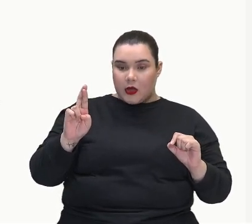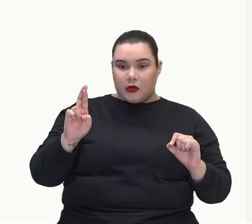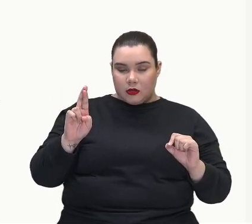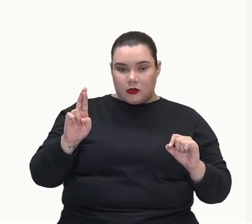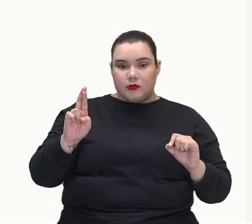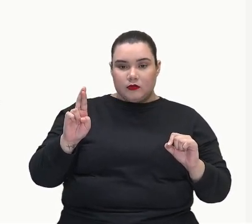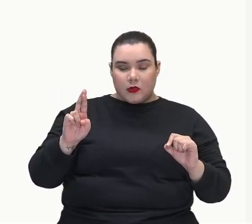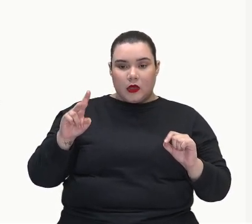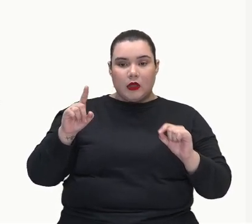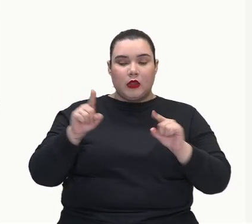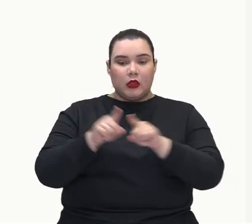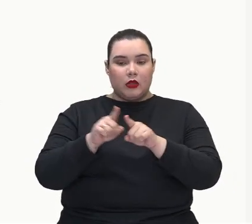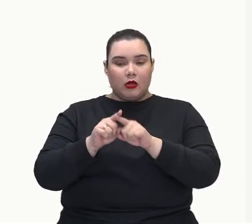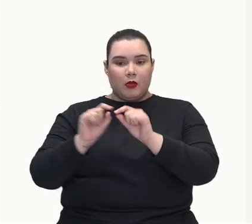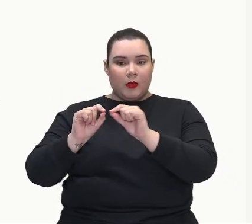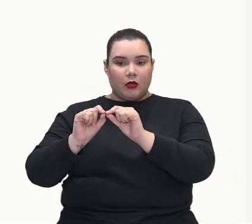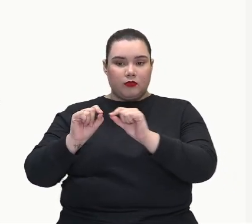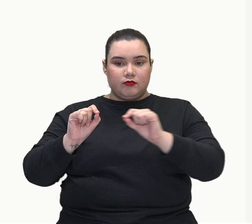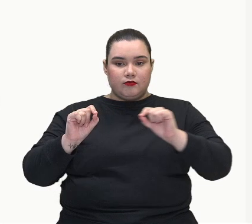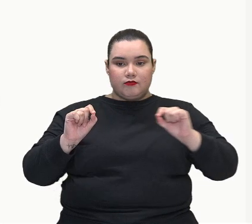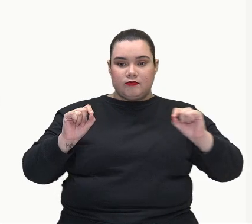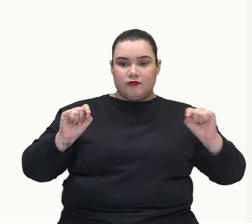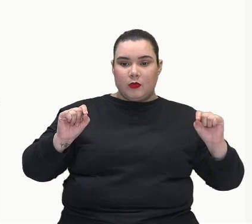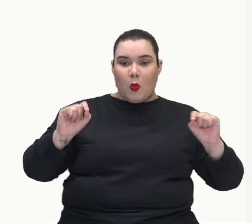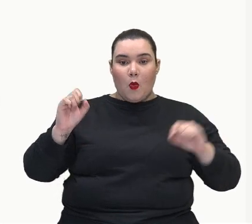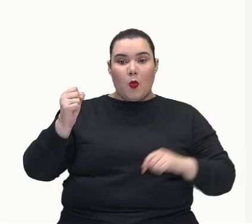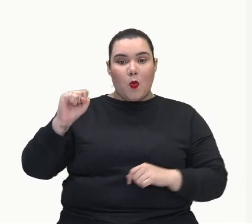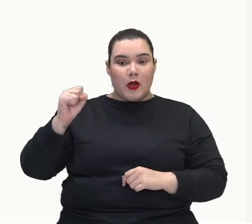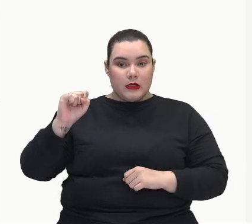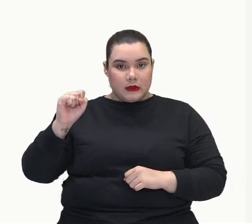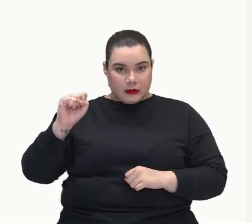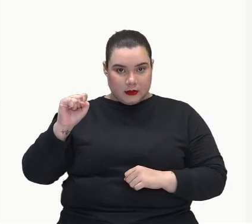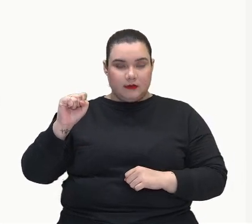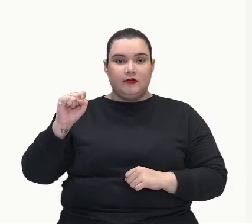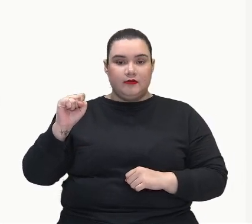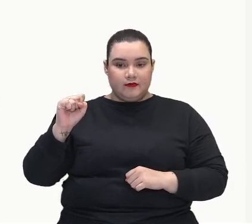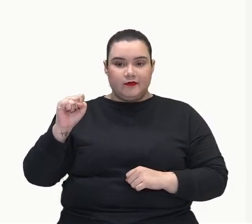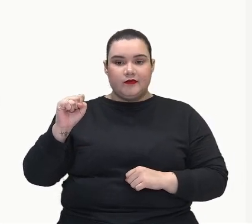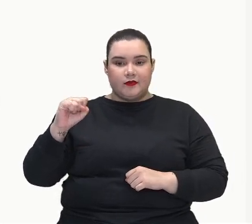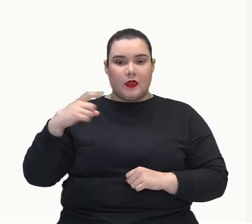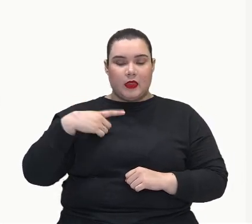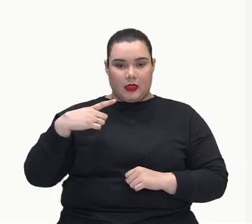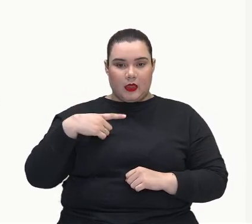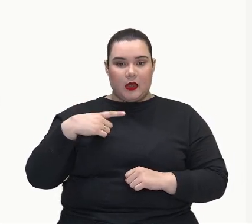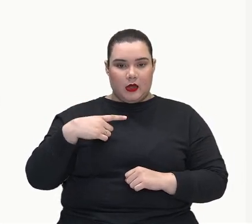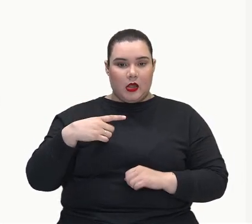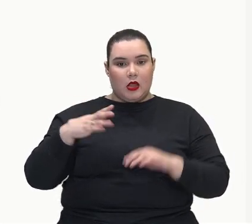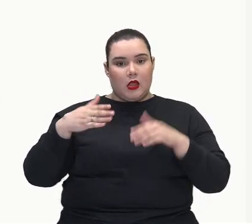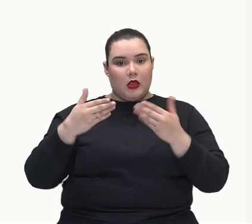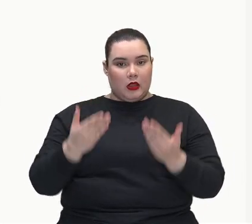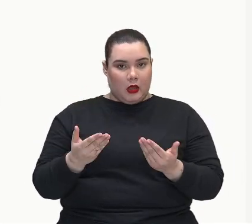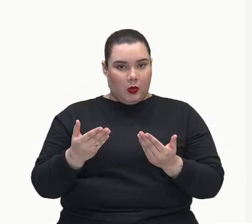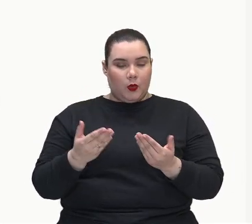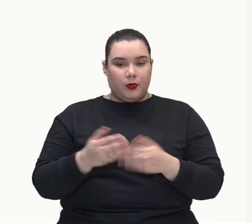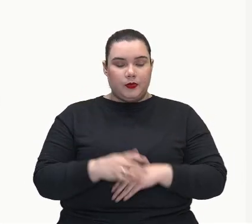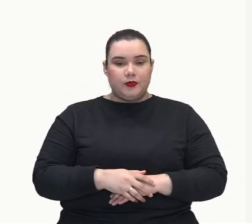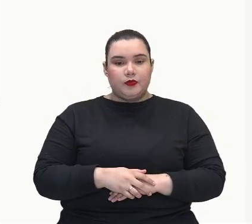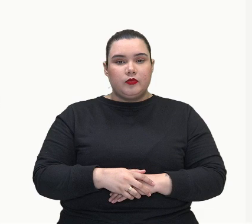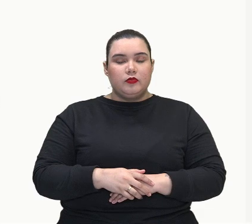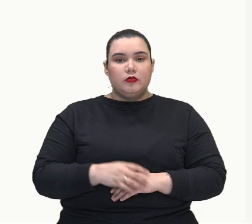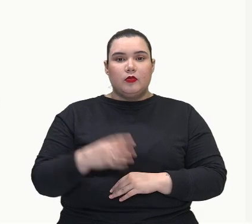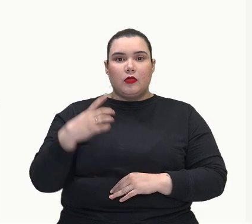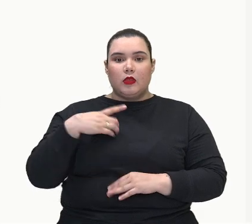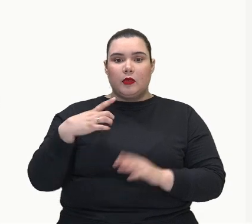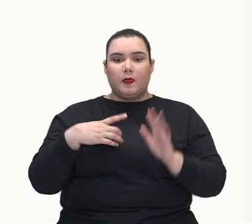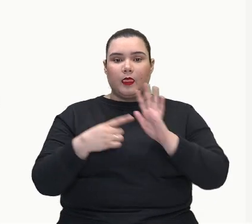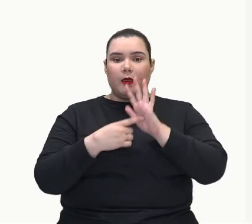4 retas, e a reta S também está cortando todas essas 4 retas paralelas. E aqui a gente